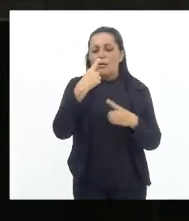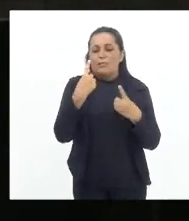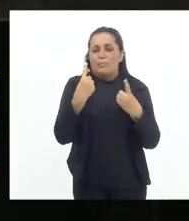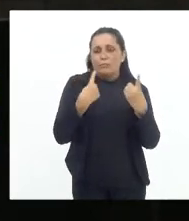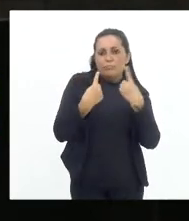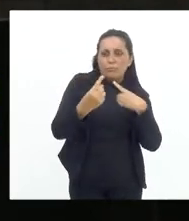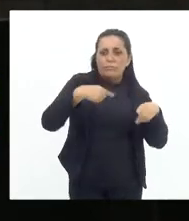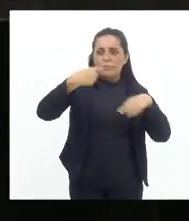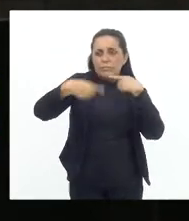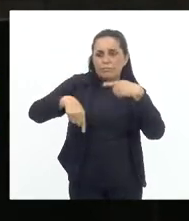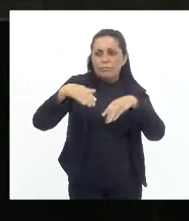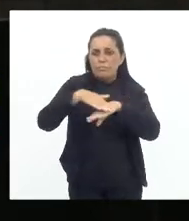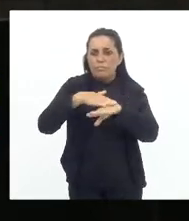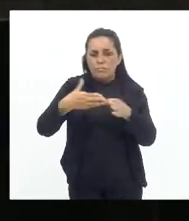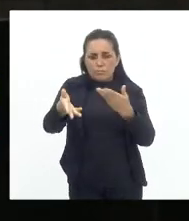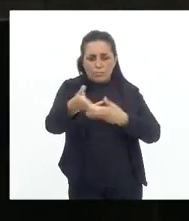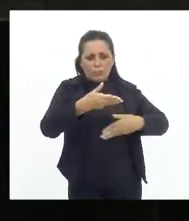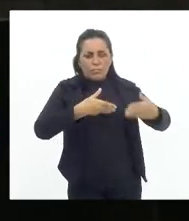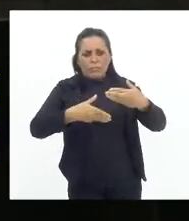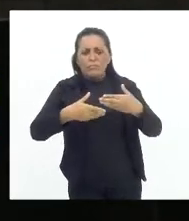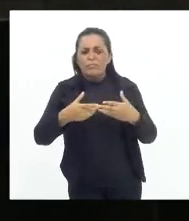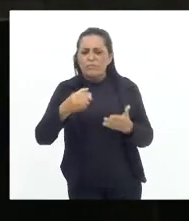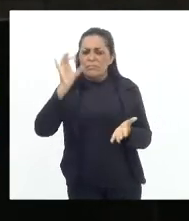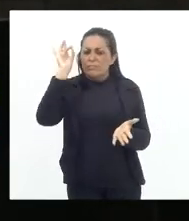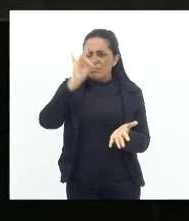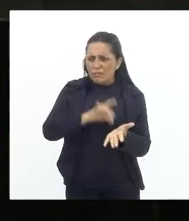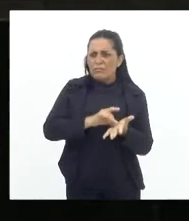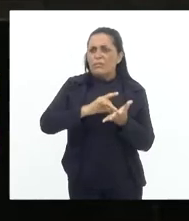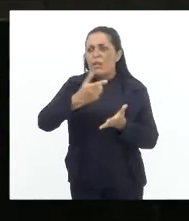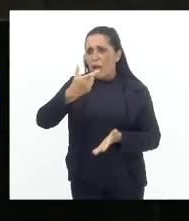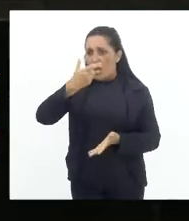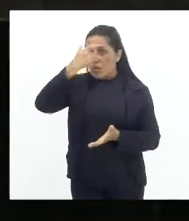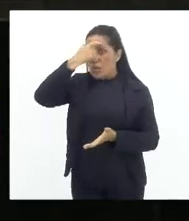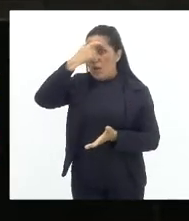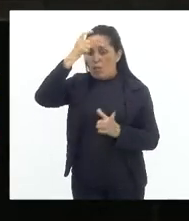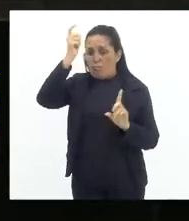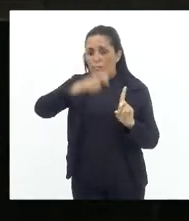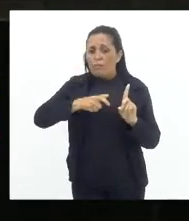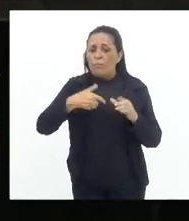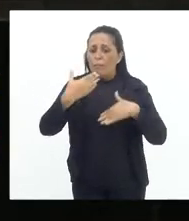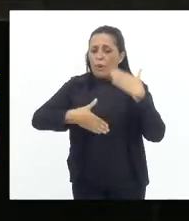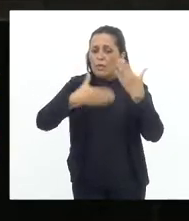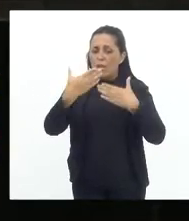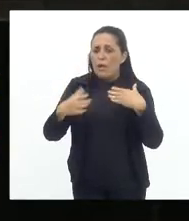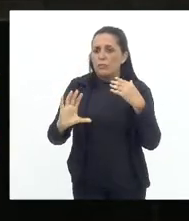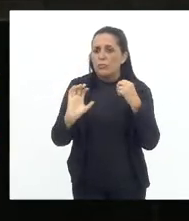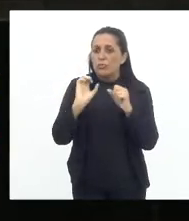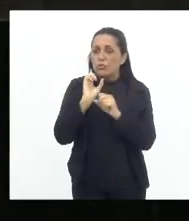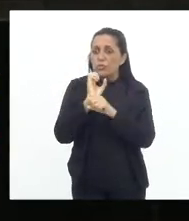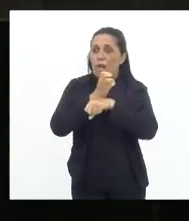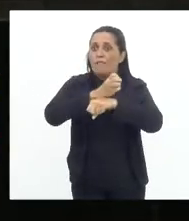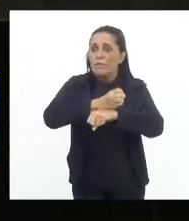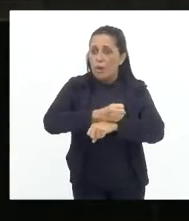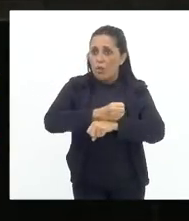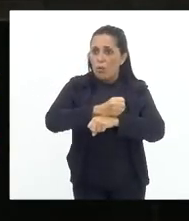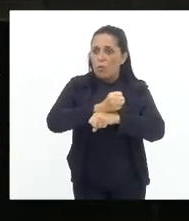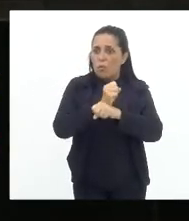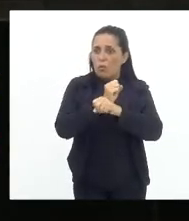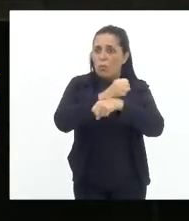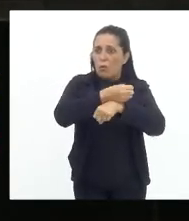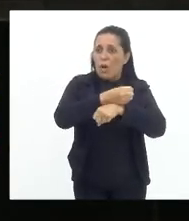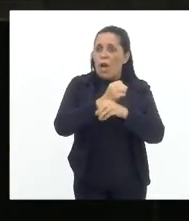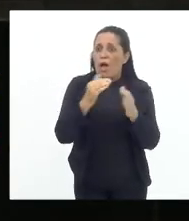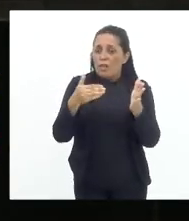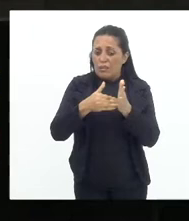concreta de maneira racional que foi o processo de escravidão que ainda hoje fere